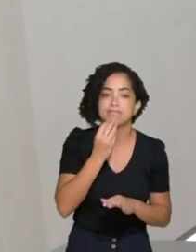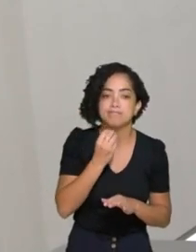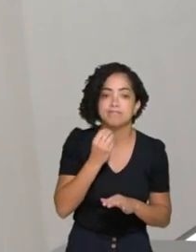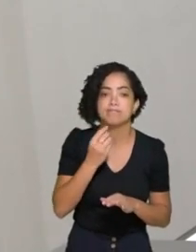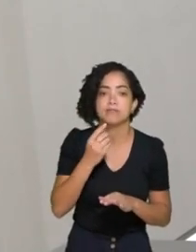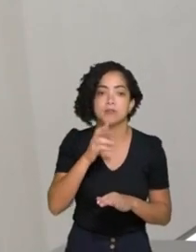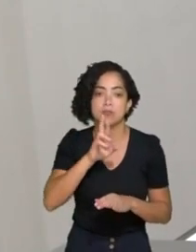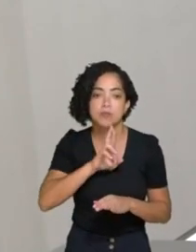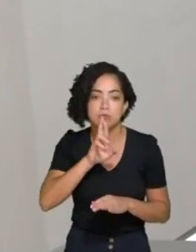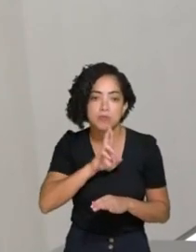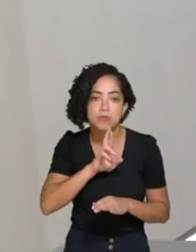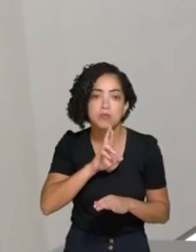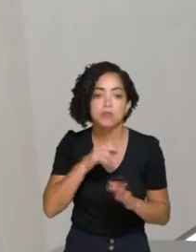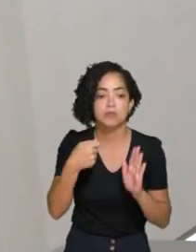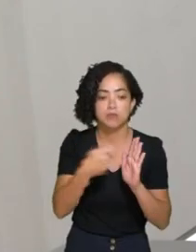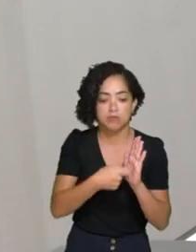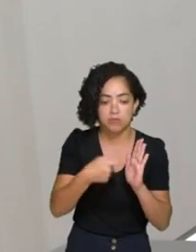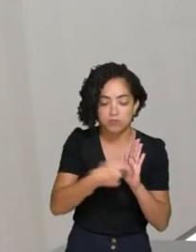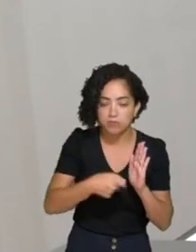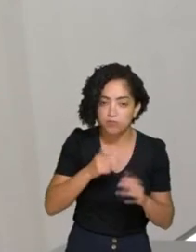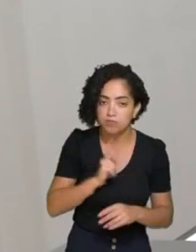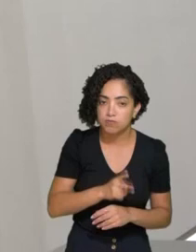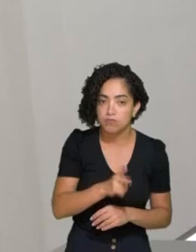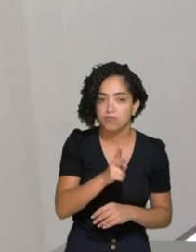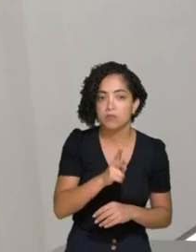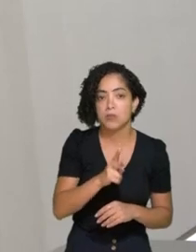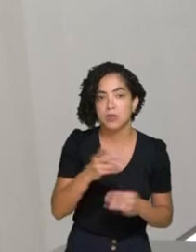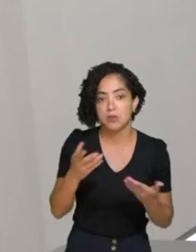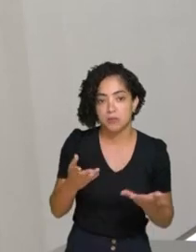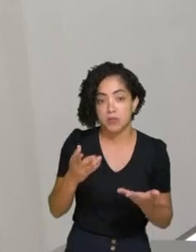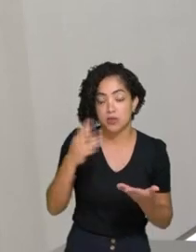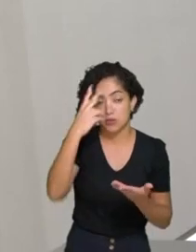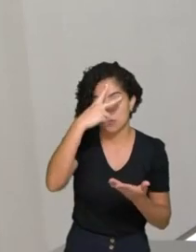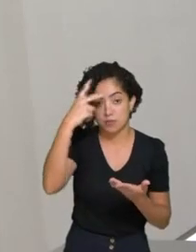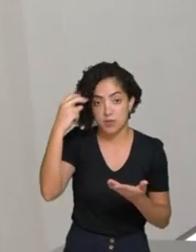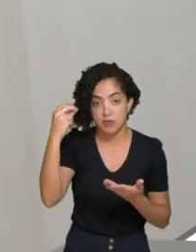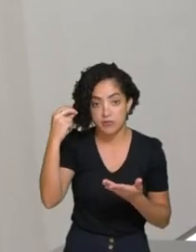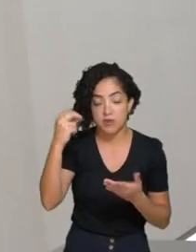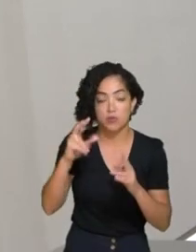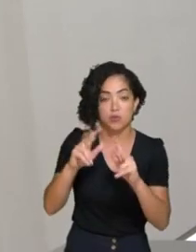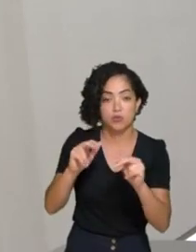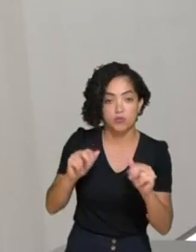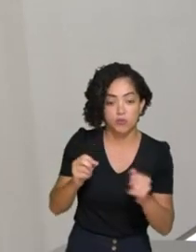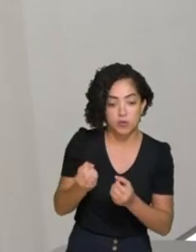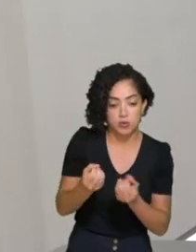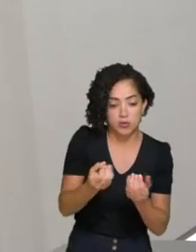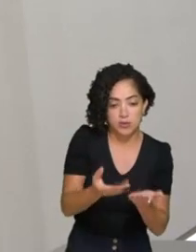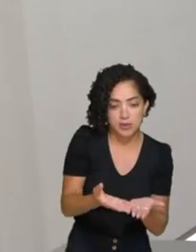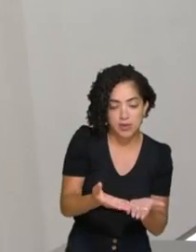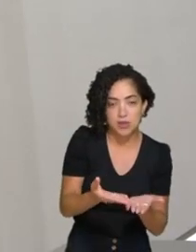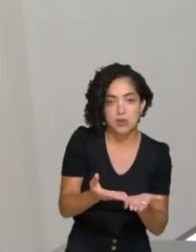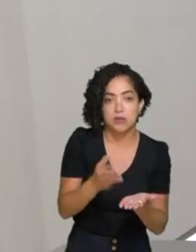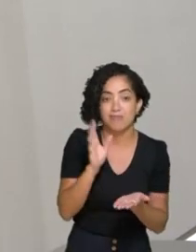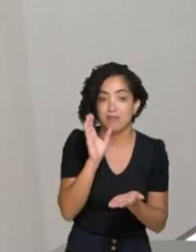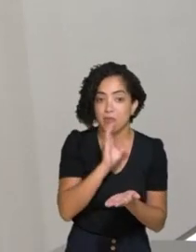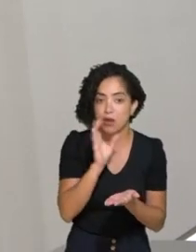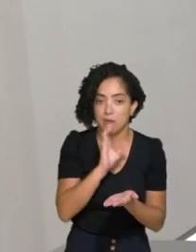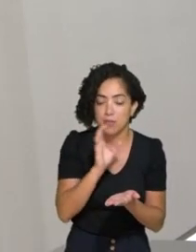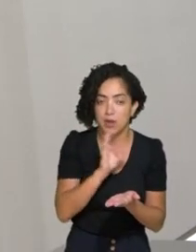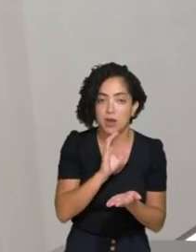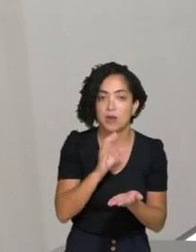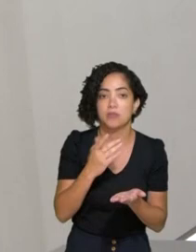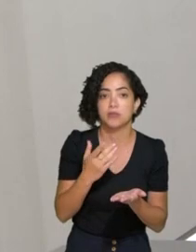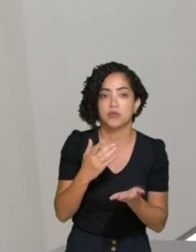Minotto, continuem nessa luta para que a prefeitura aqui de Florianópolis ceda esse terreno o mais rápido possível. Estive